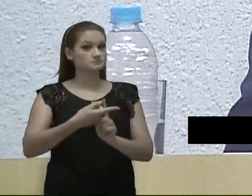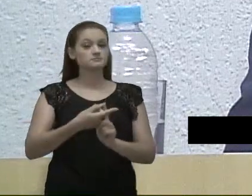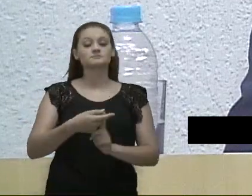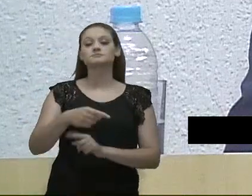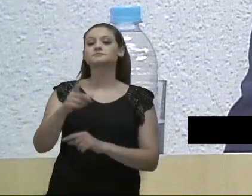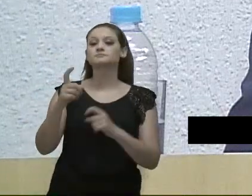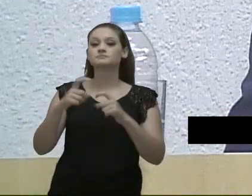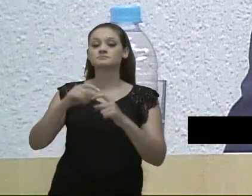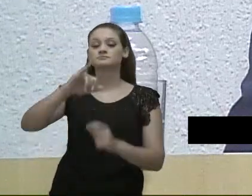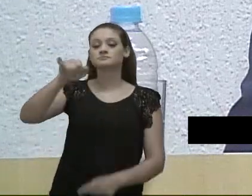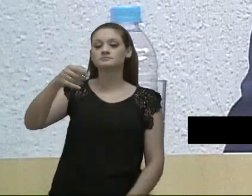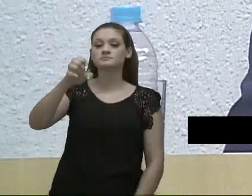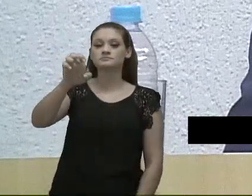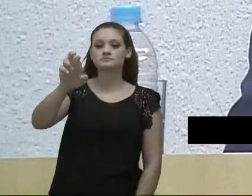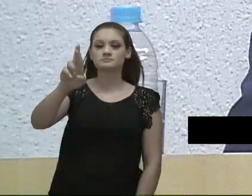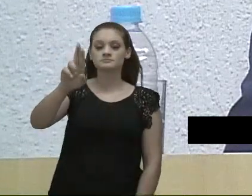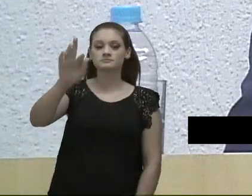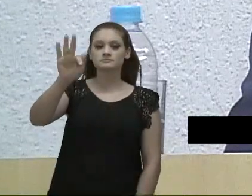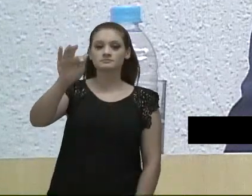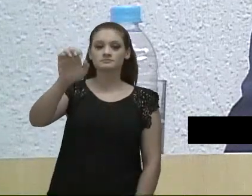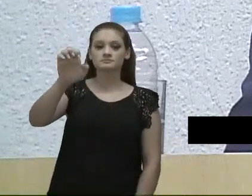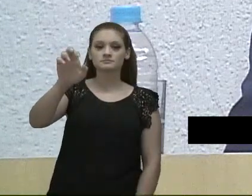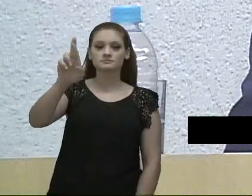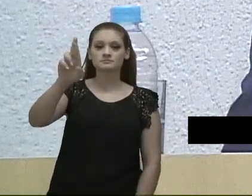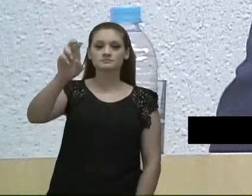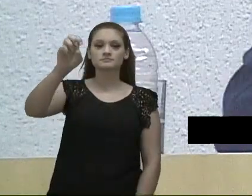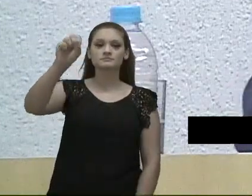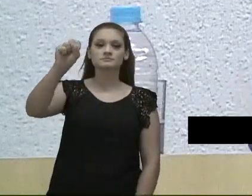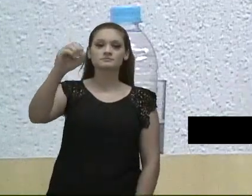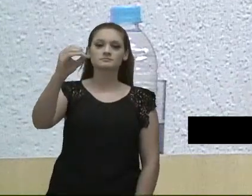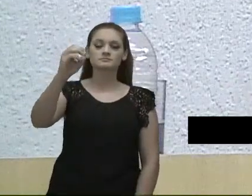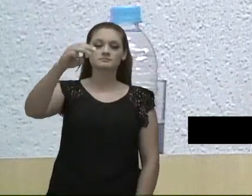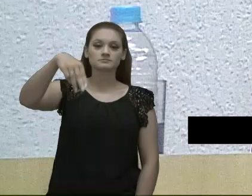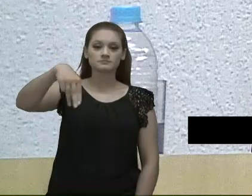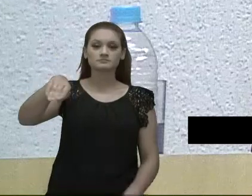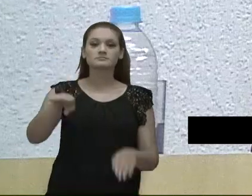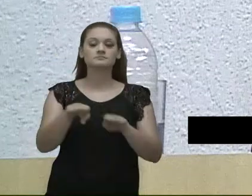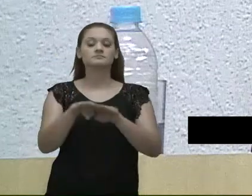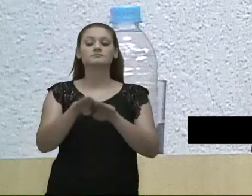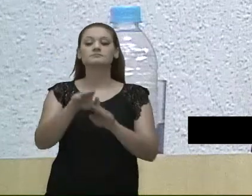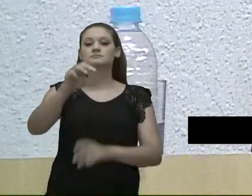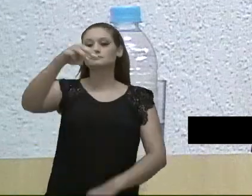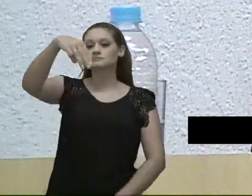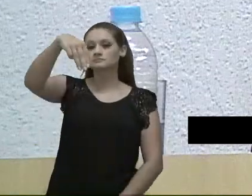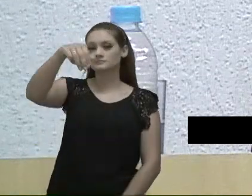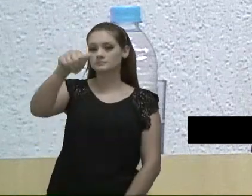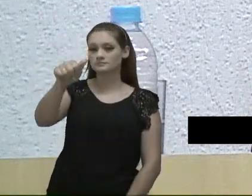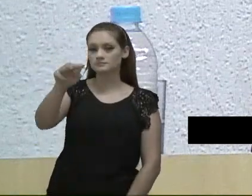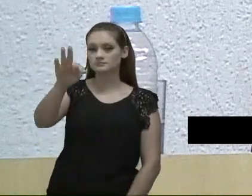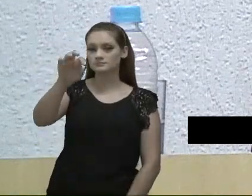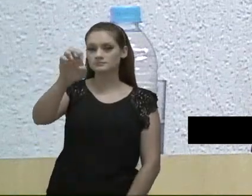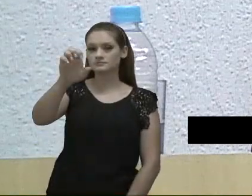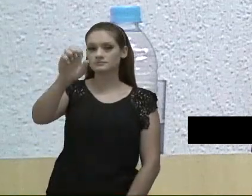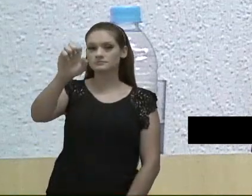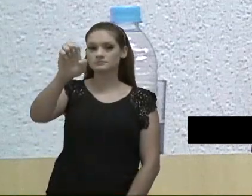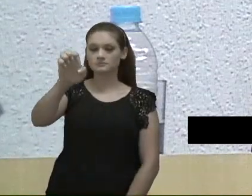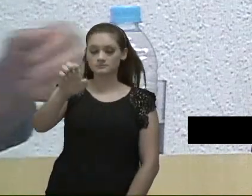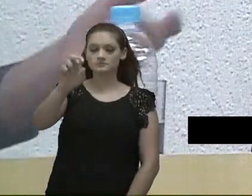Douglas e após Matheus de Araújo, ambos da empresa Medix.